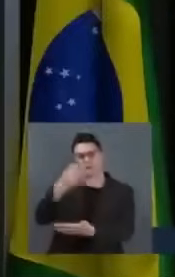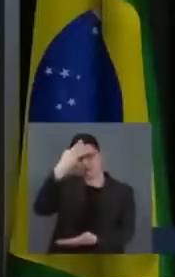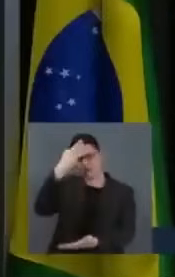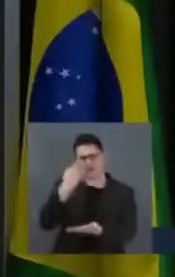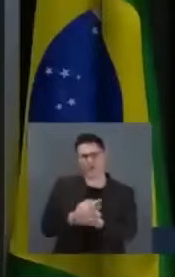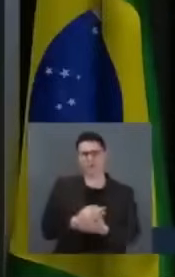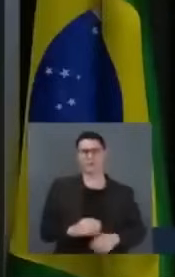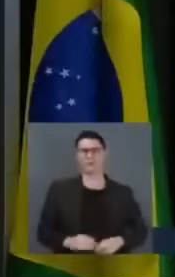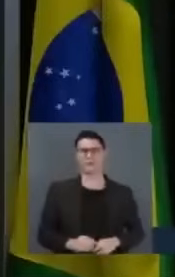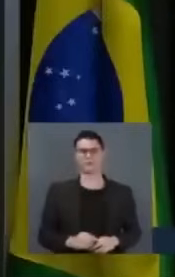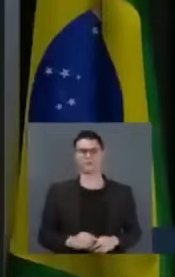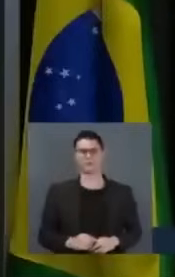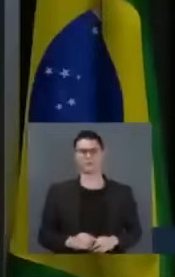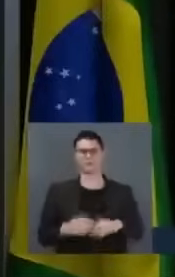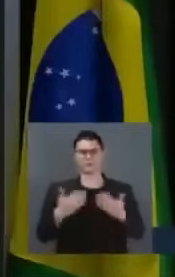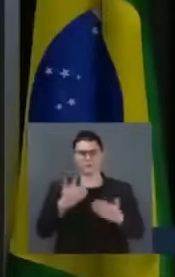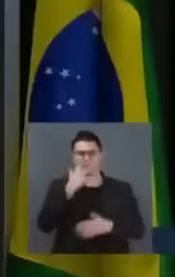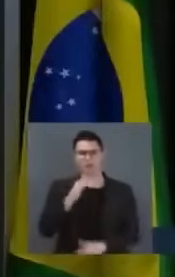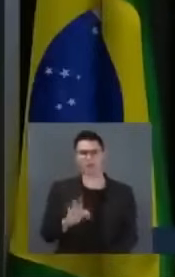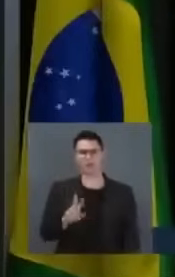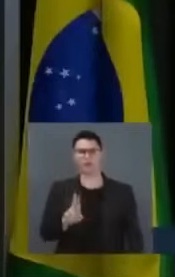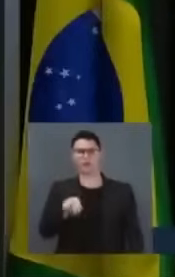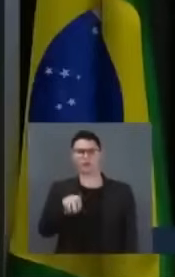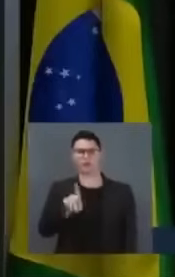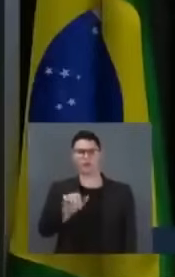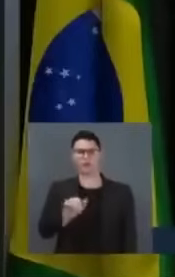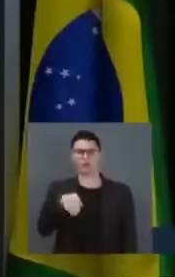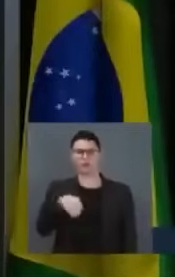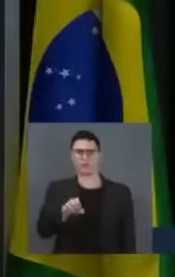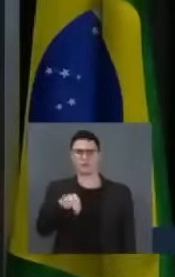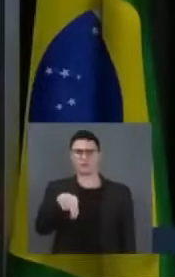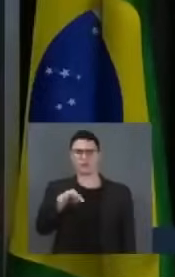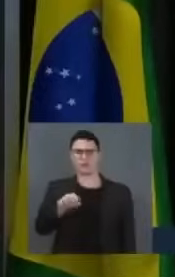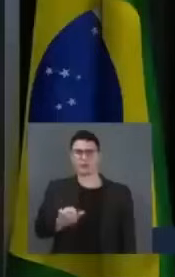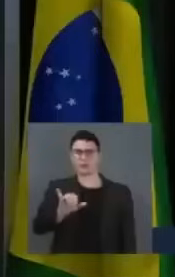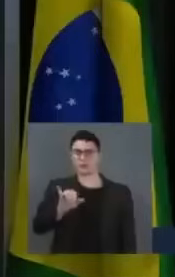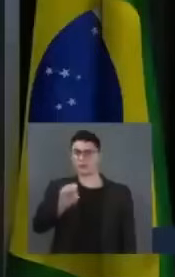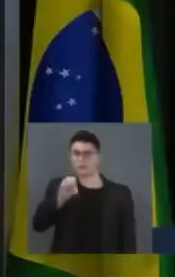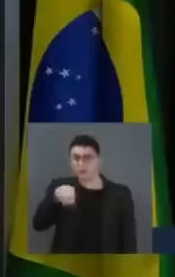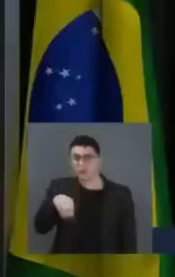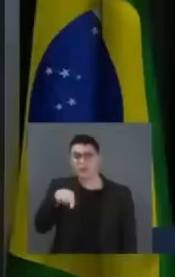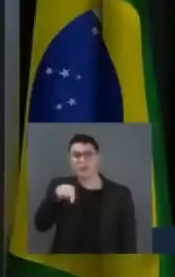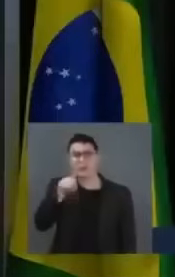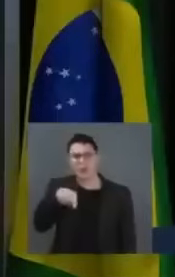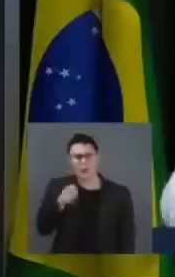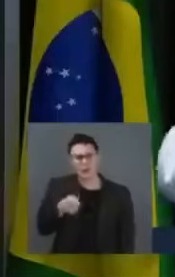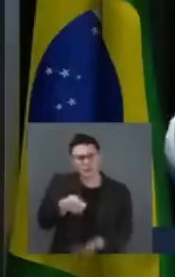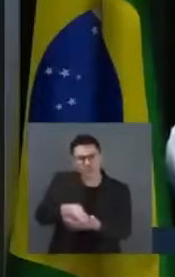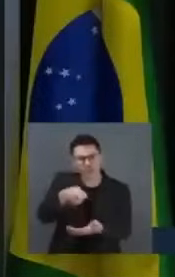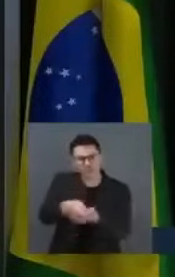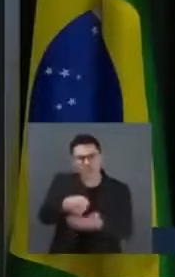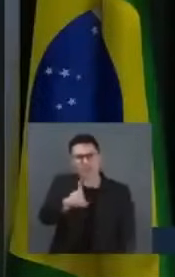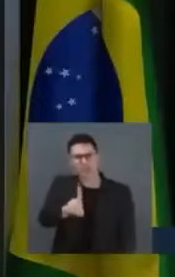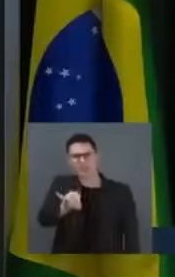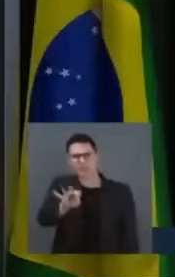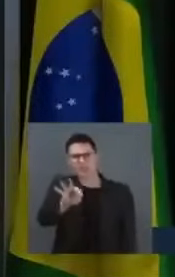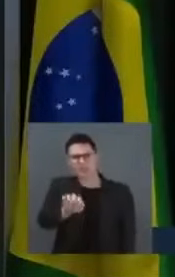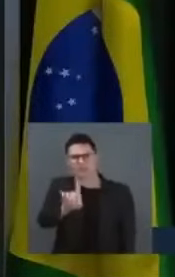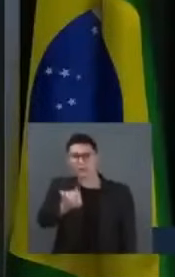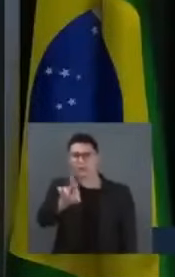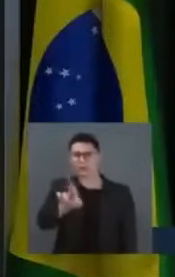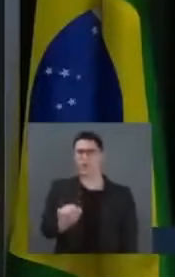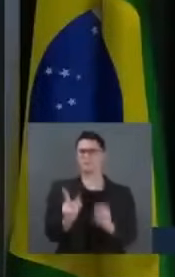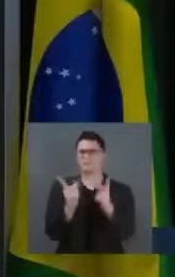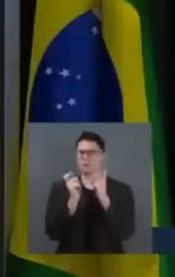Um verdadeiro fundamentalismo. Isso é ditadura. Então é tão